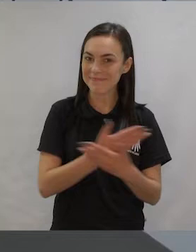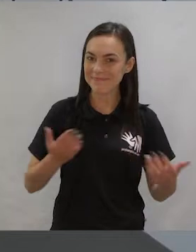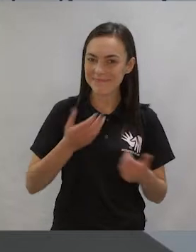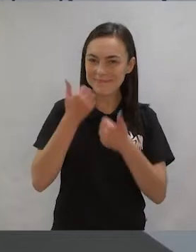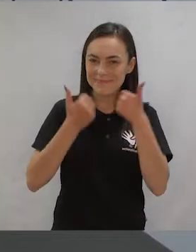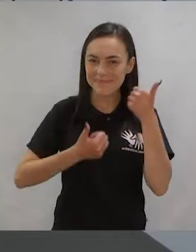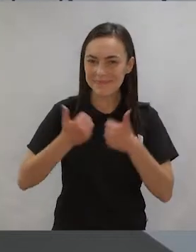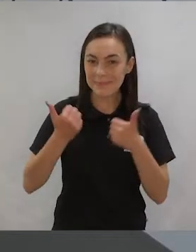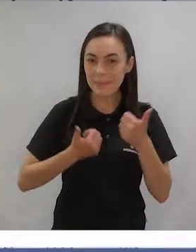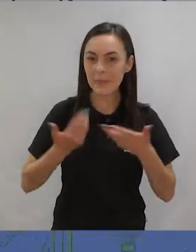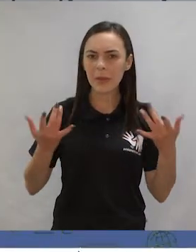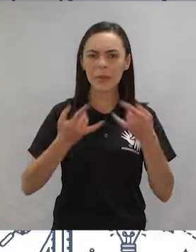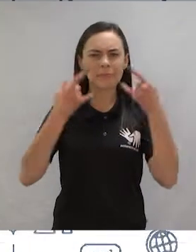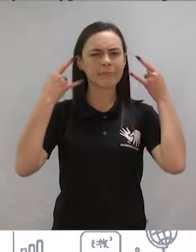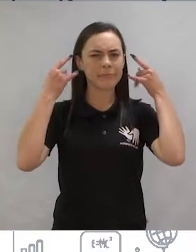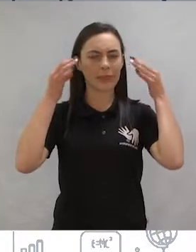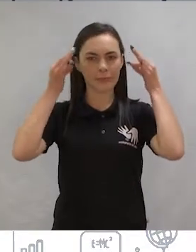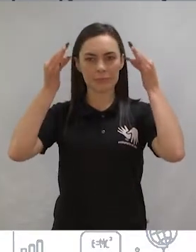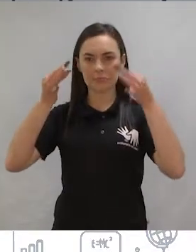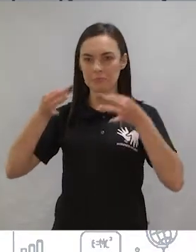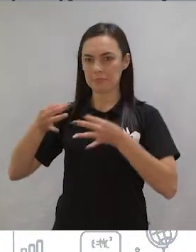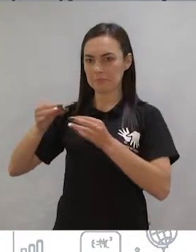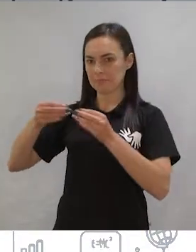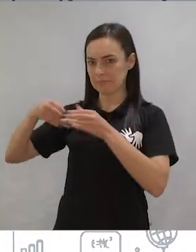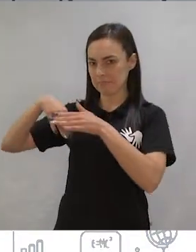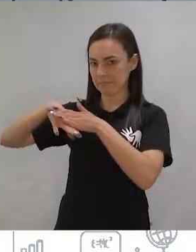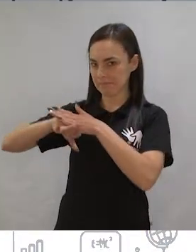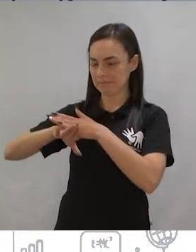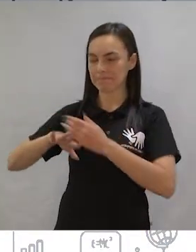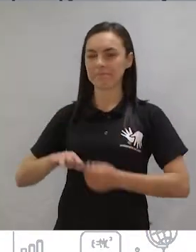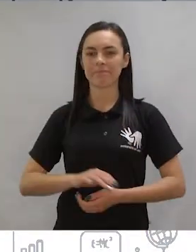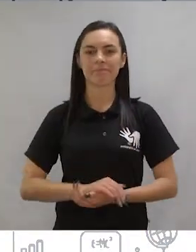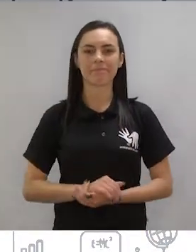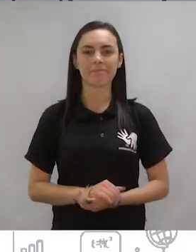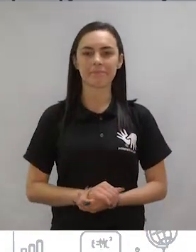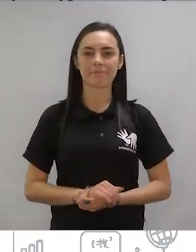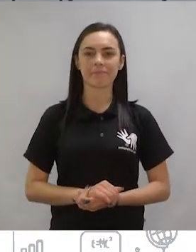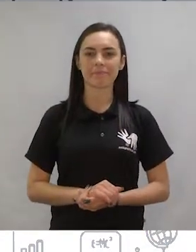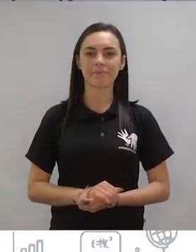estudantes, tudo bem? Tirar a máscara aqui, vou guardar no pacotinho